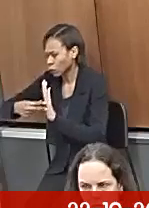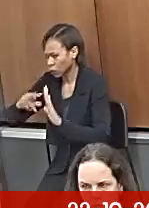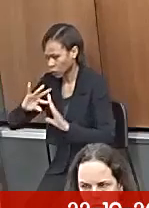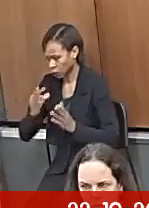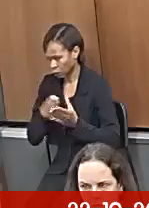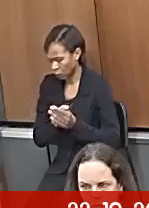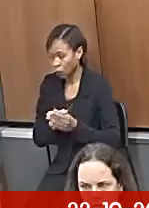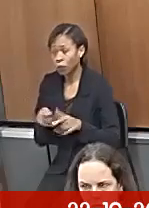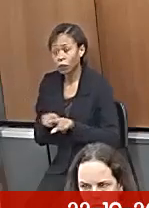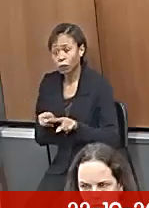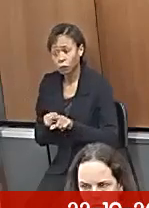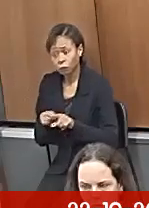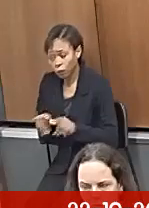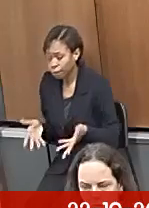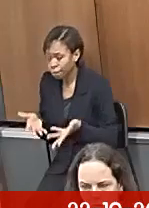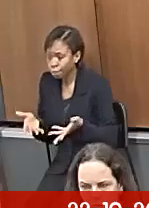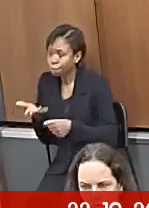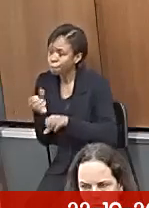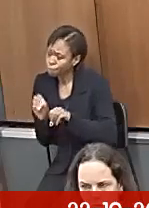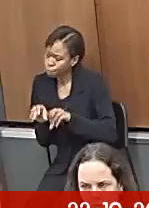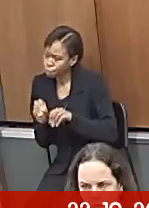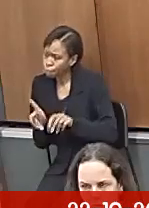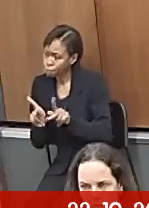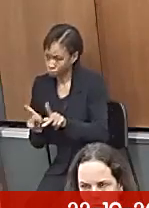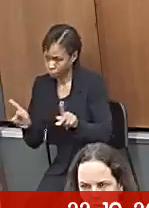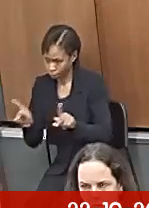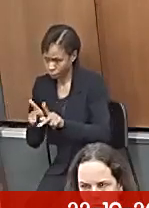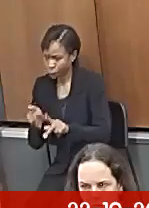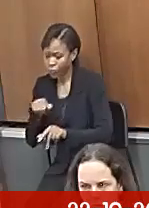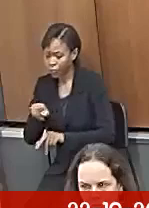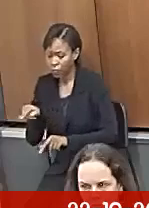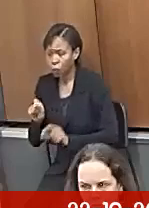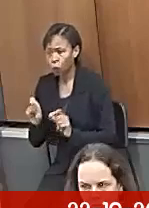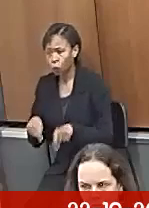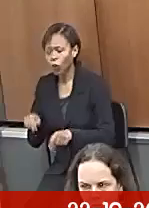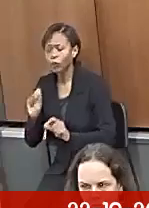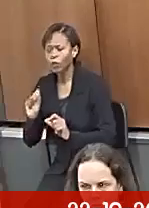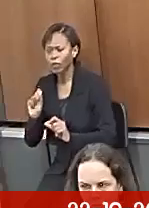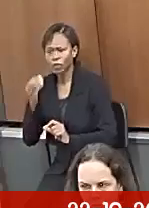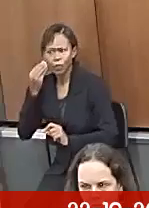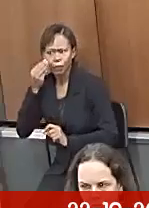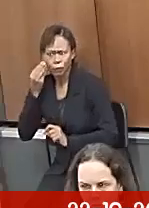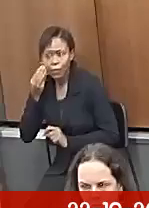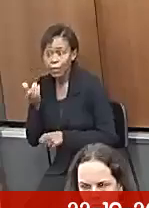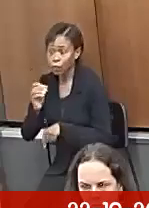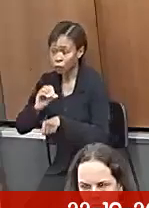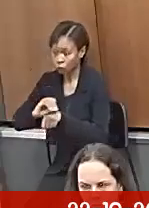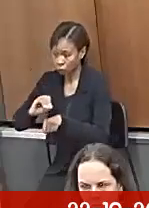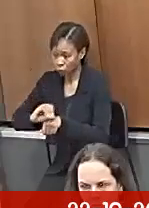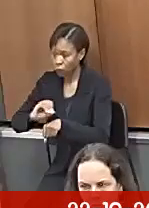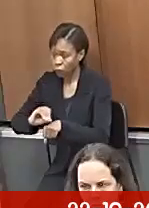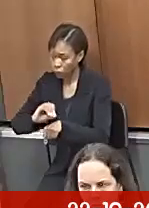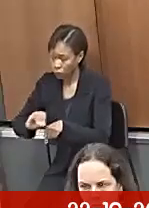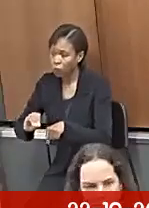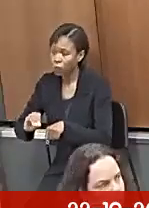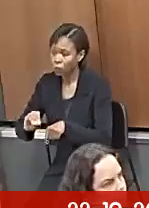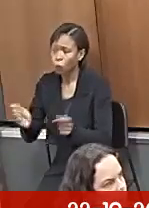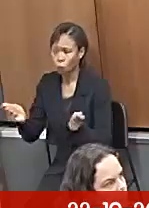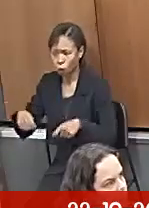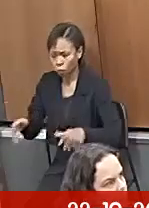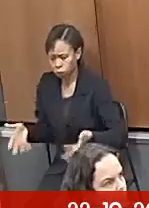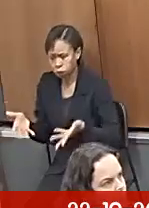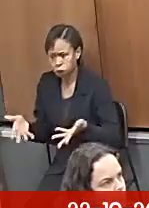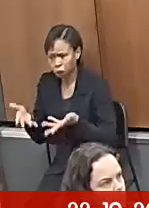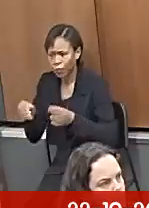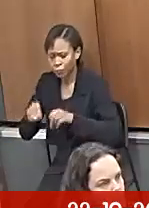a gente proporciona aos professores experiências e oficinas que possam proporcionar a